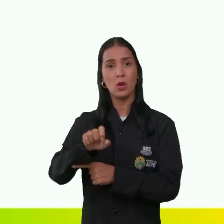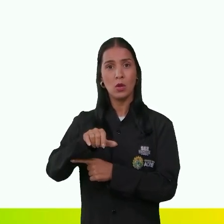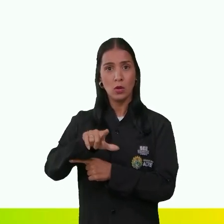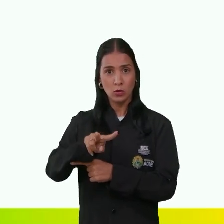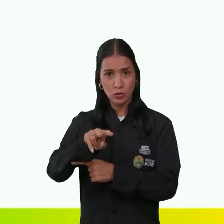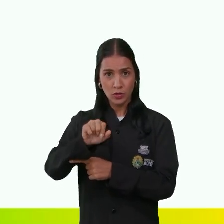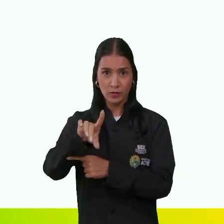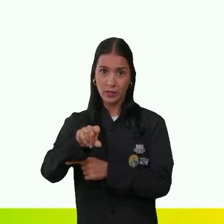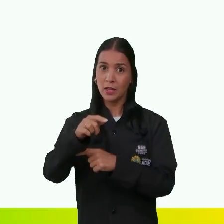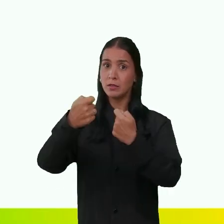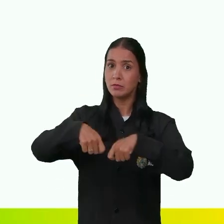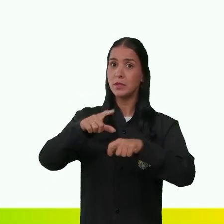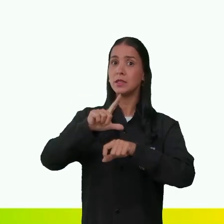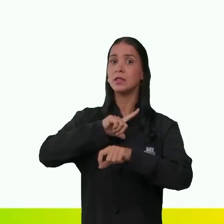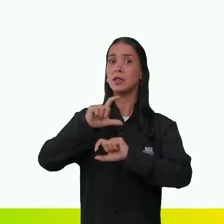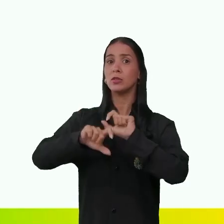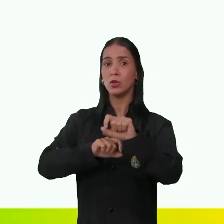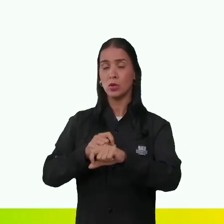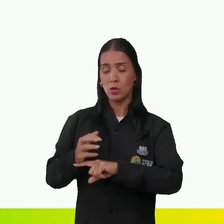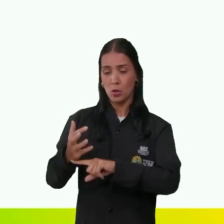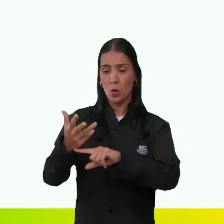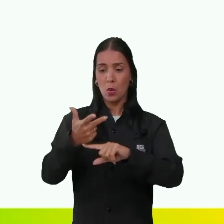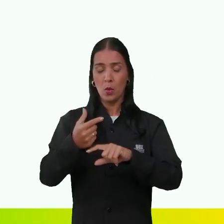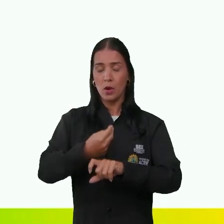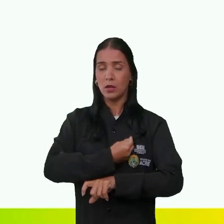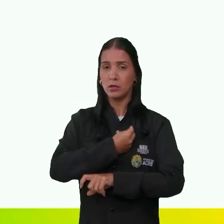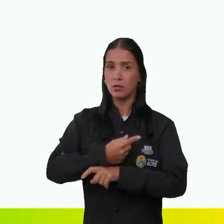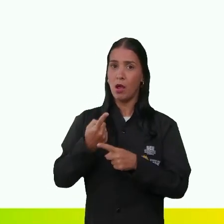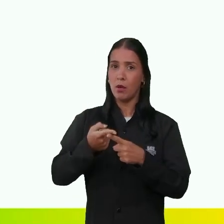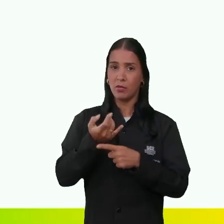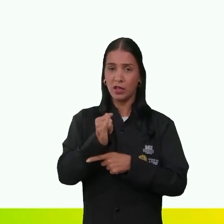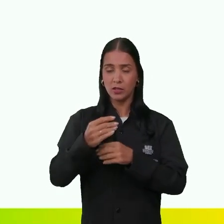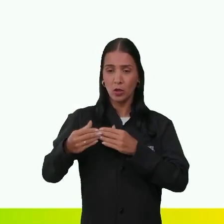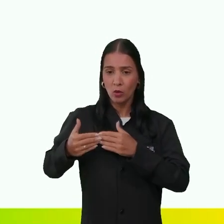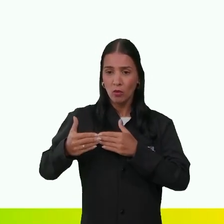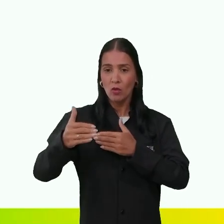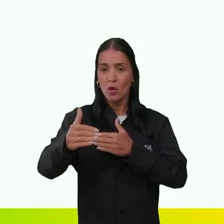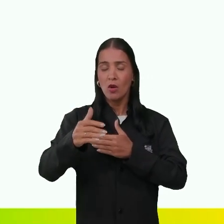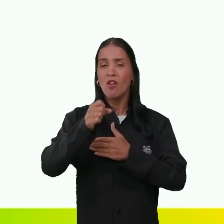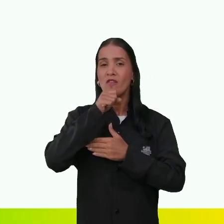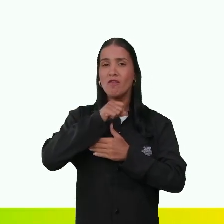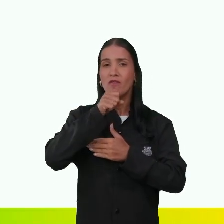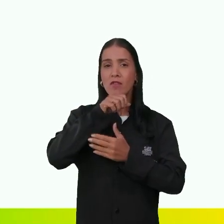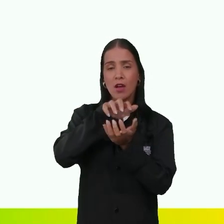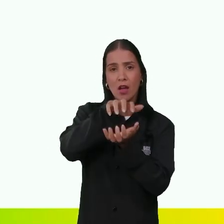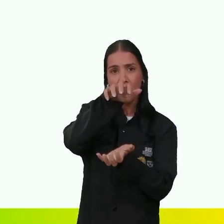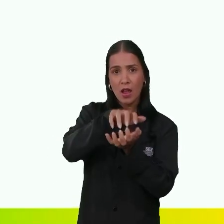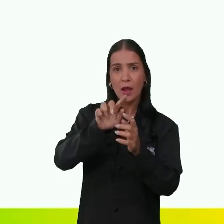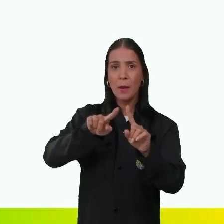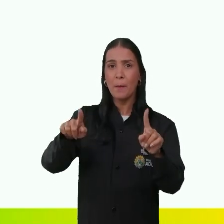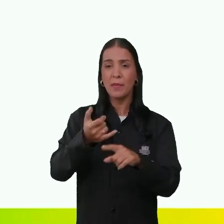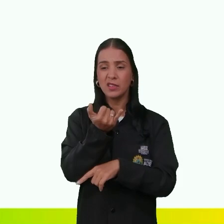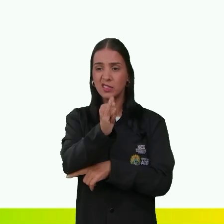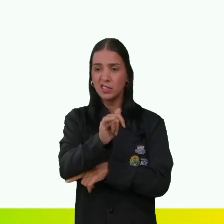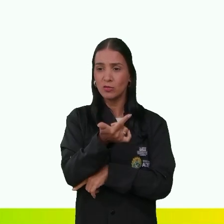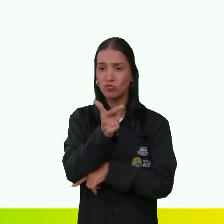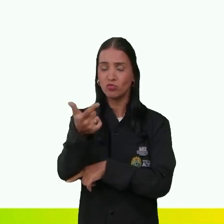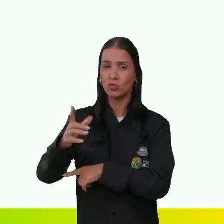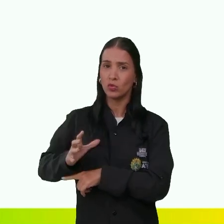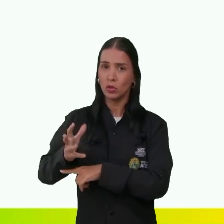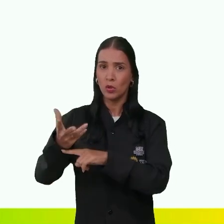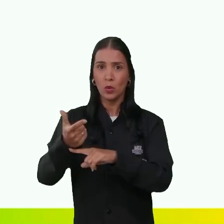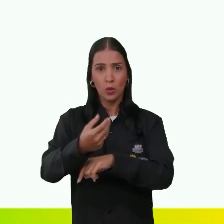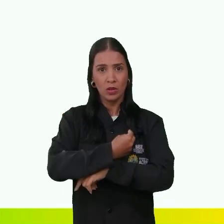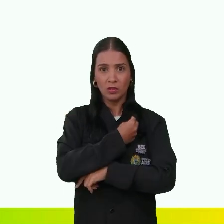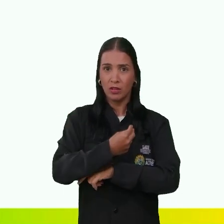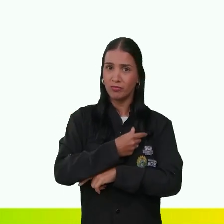não adianta viver muito sem ter uma vida de qualidade. Sociedade de controle, o que é?